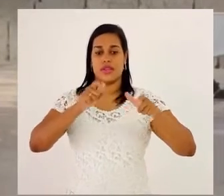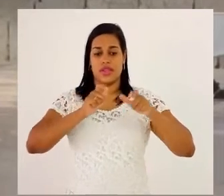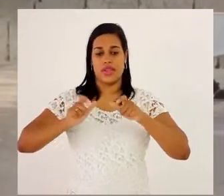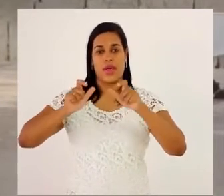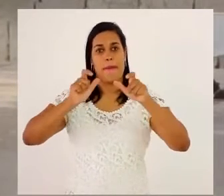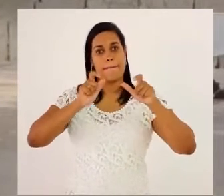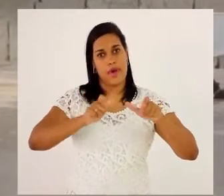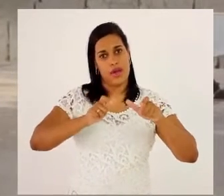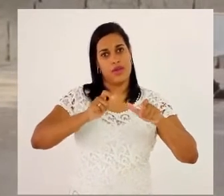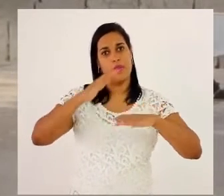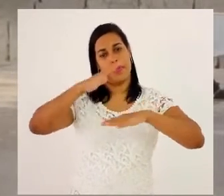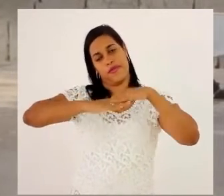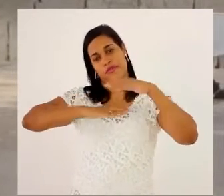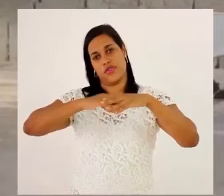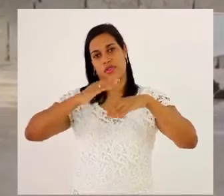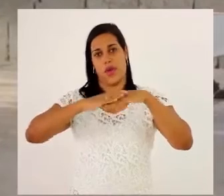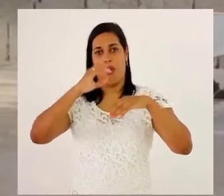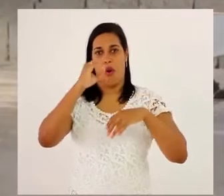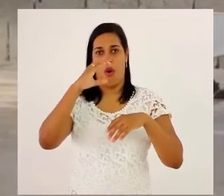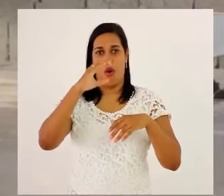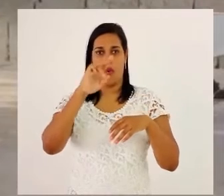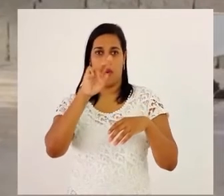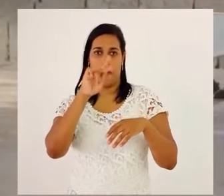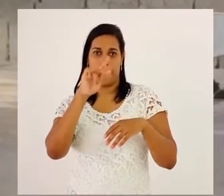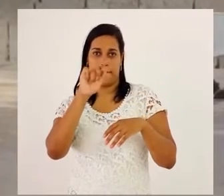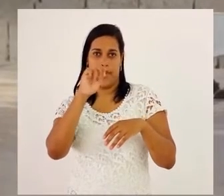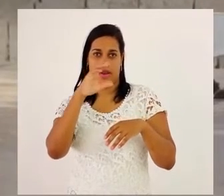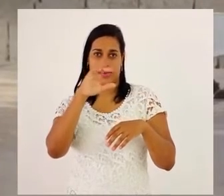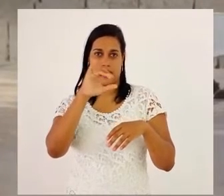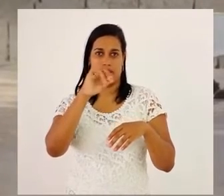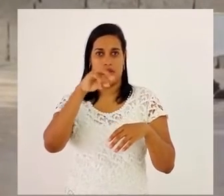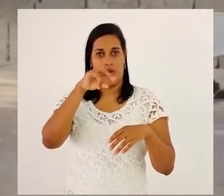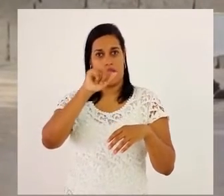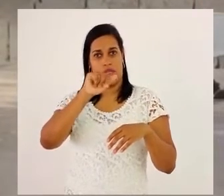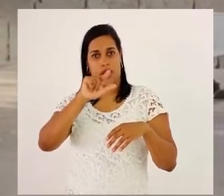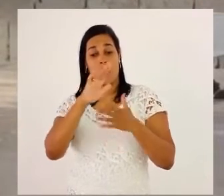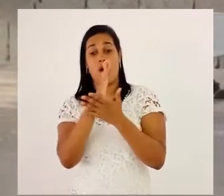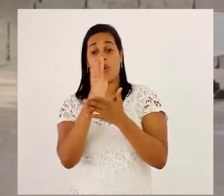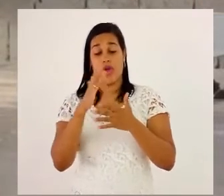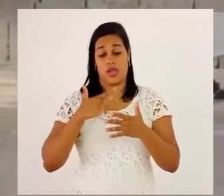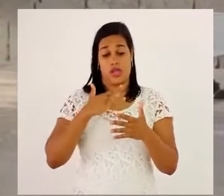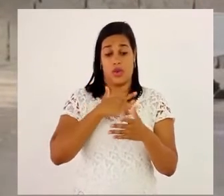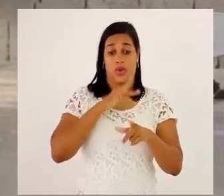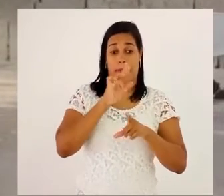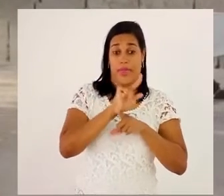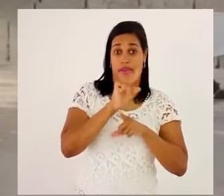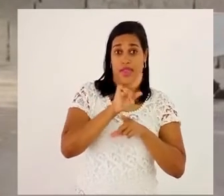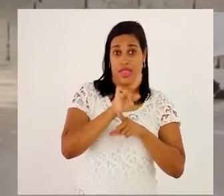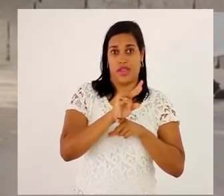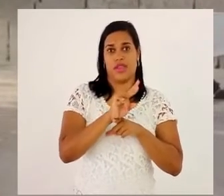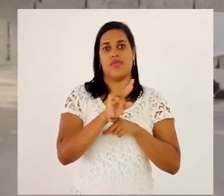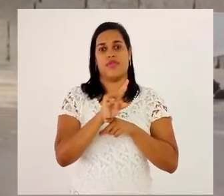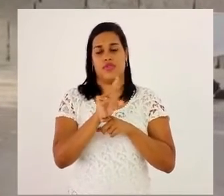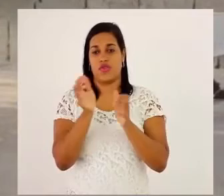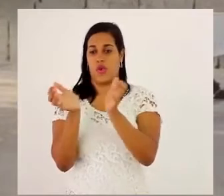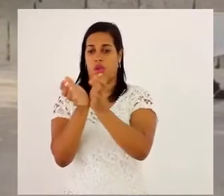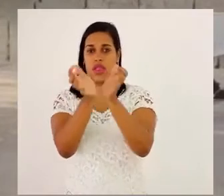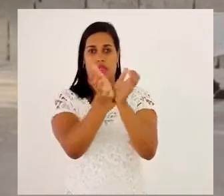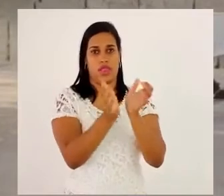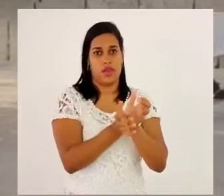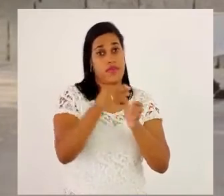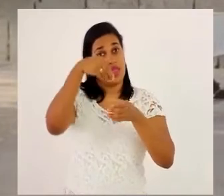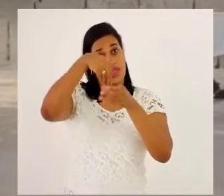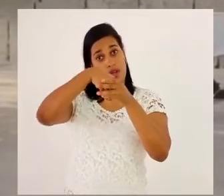competência vamos estabelecer ações preventivas e corretivas na ação da higiene ocupacional e do ambiente de